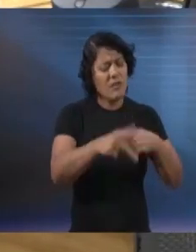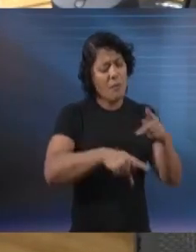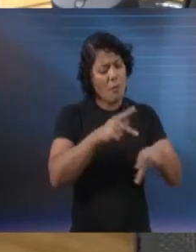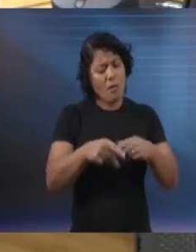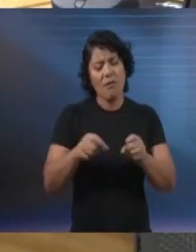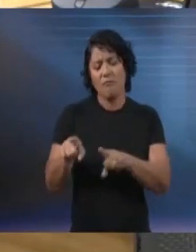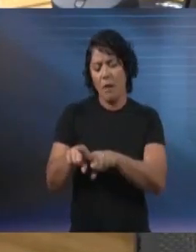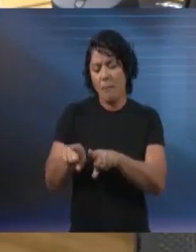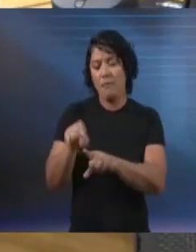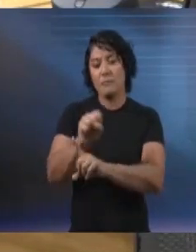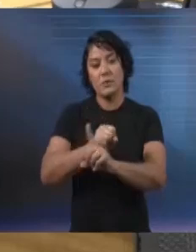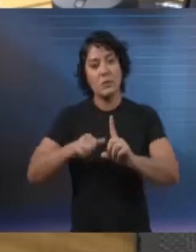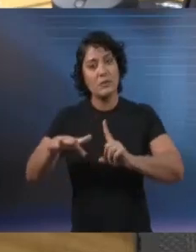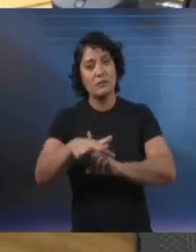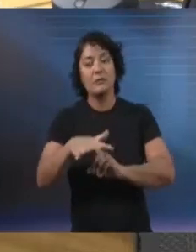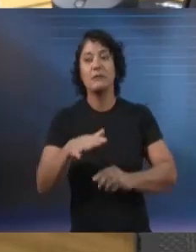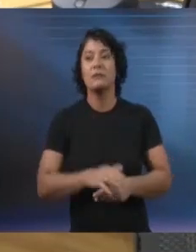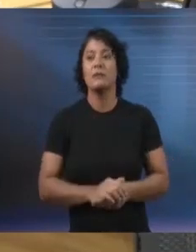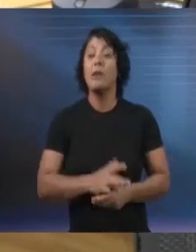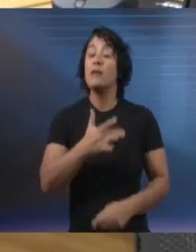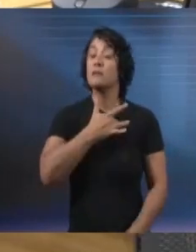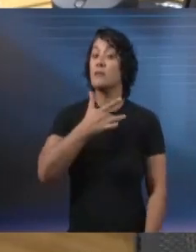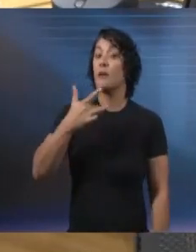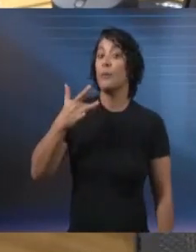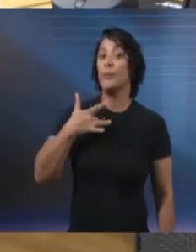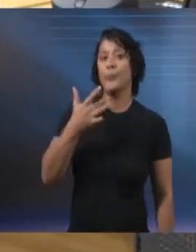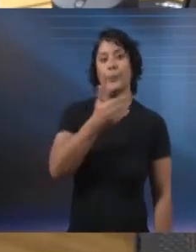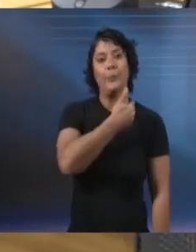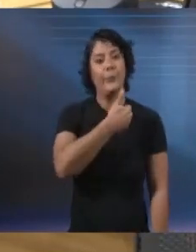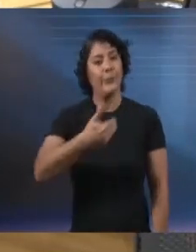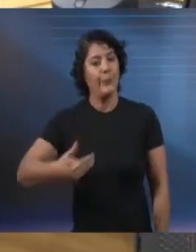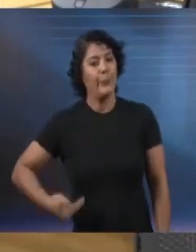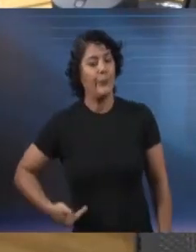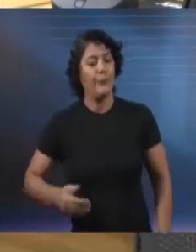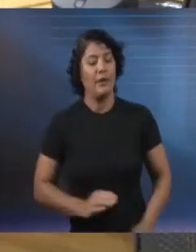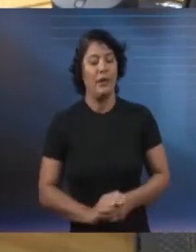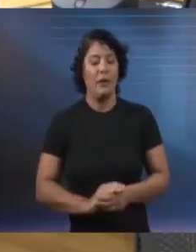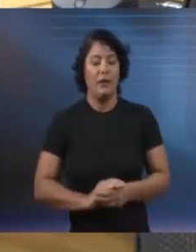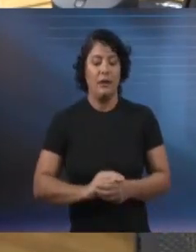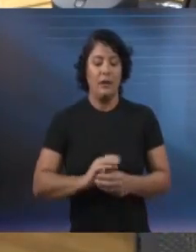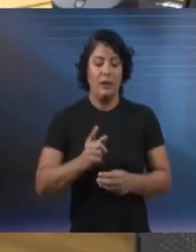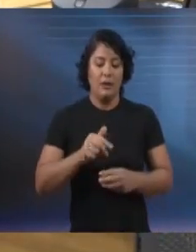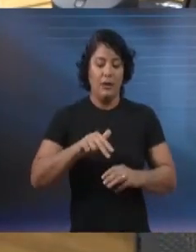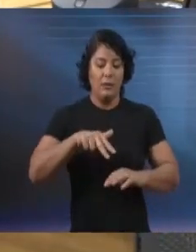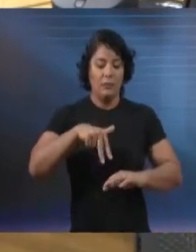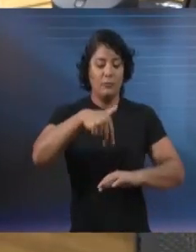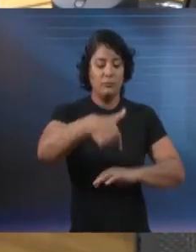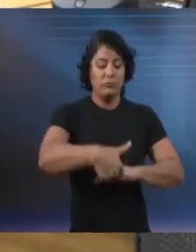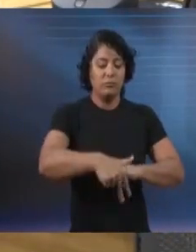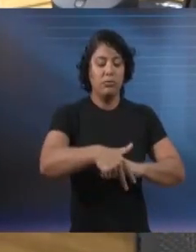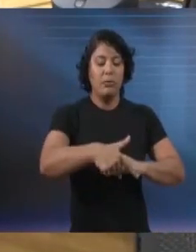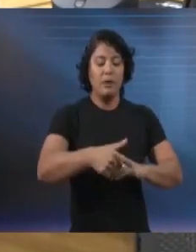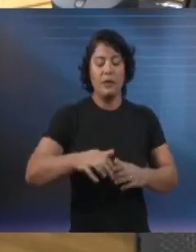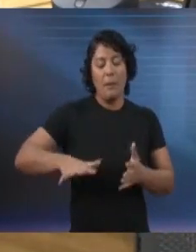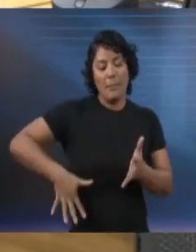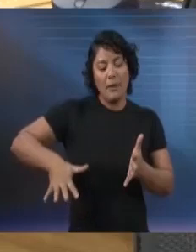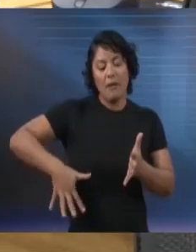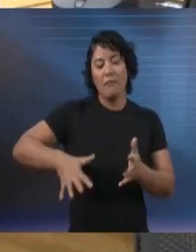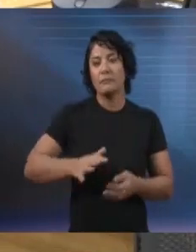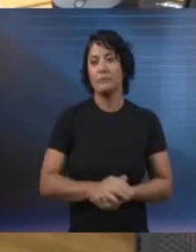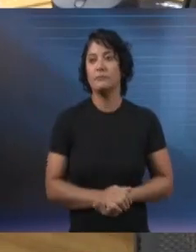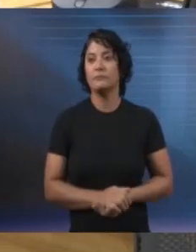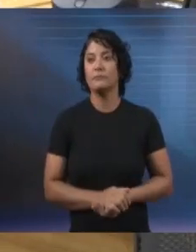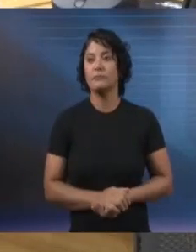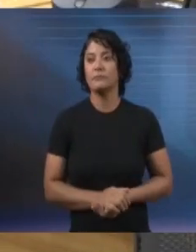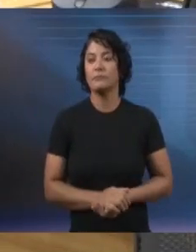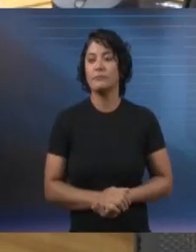sociedade, inclusive para a saúde pública daqueles que se banham ali na praia de Areia Preta.